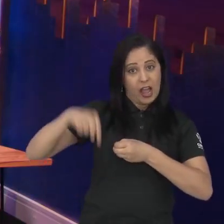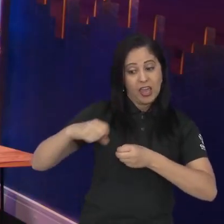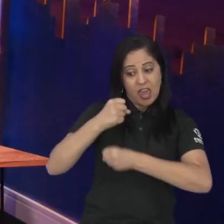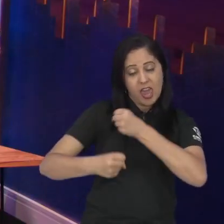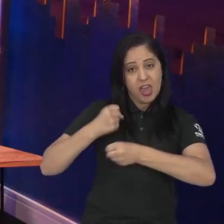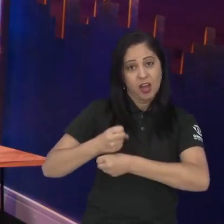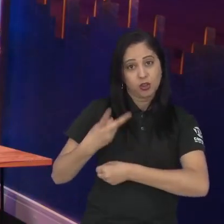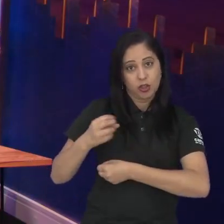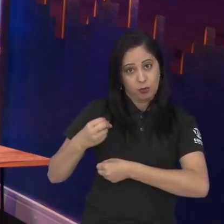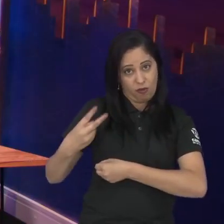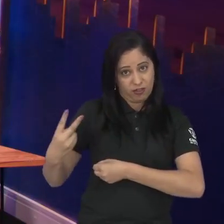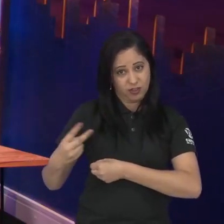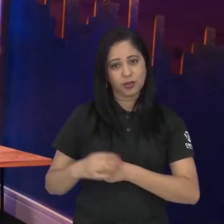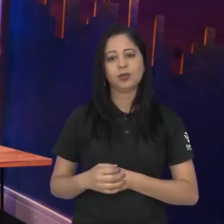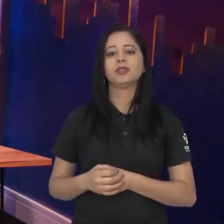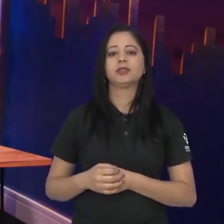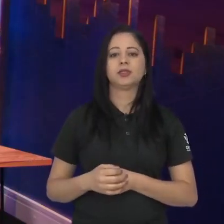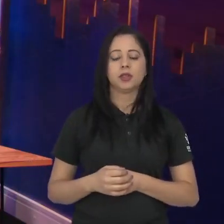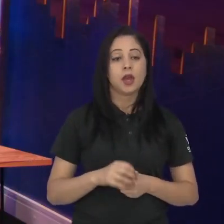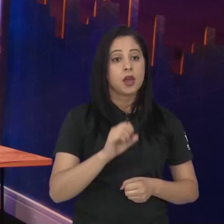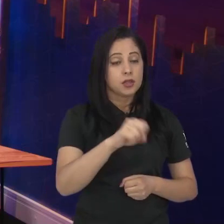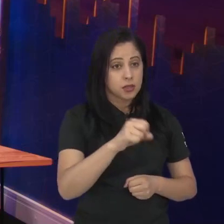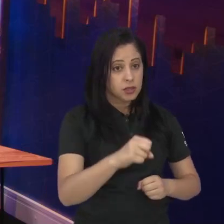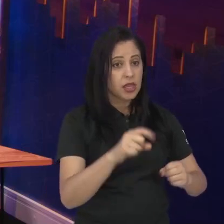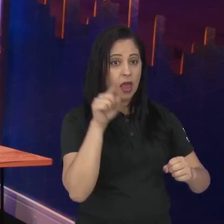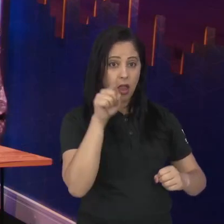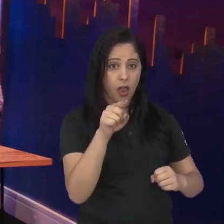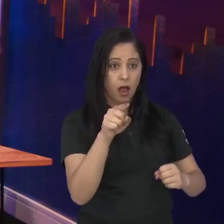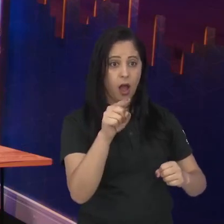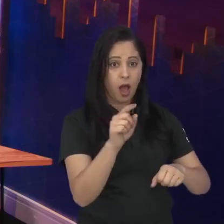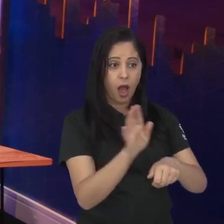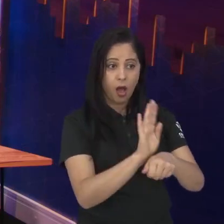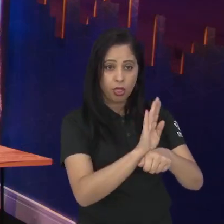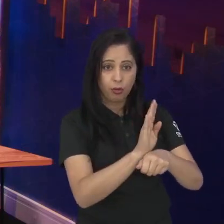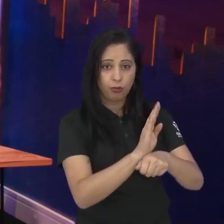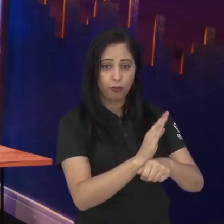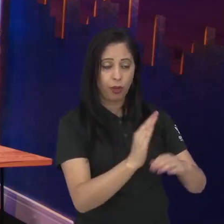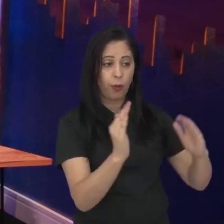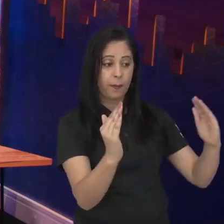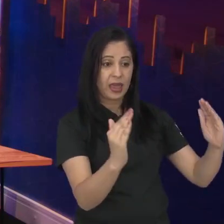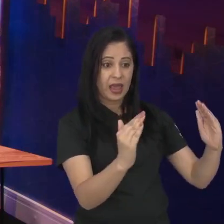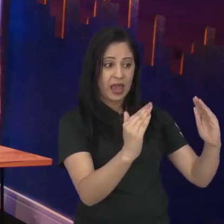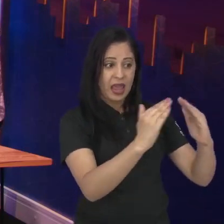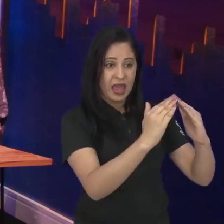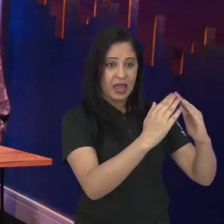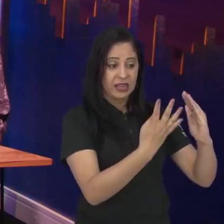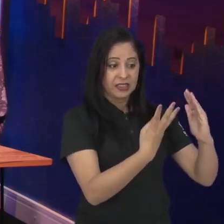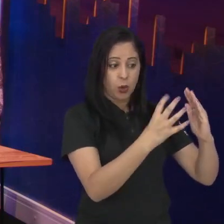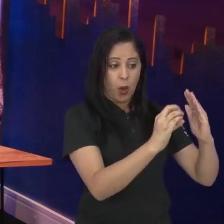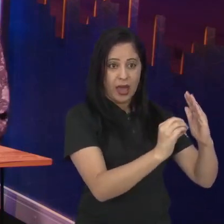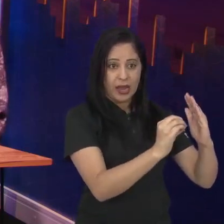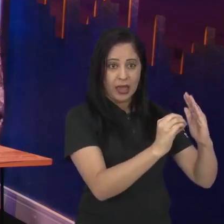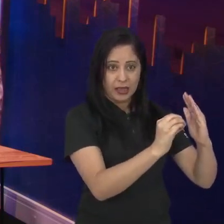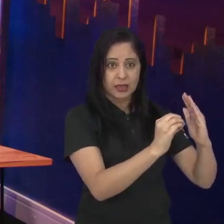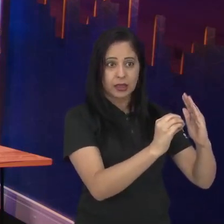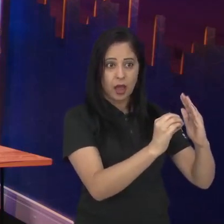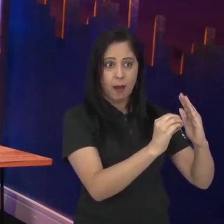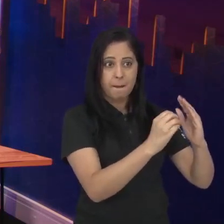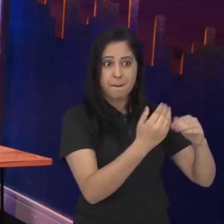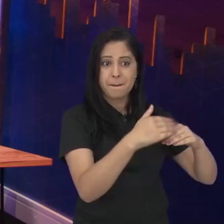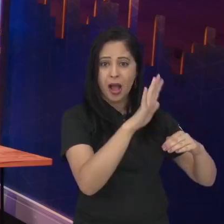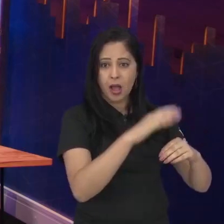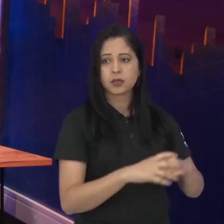uma quarentena muito mais forte, né? Tipo, eles viraram comunidades agrícolas mesmo. Tipo, eles tinham